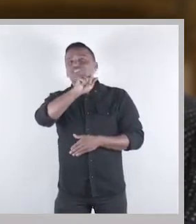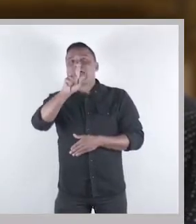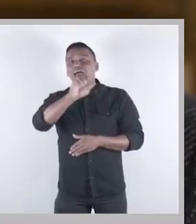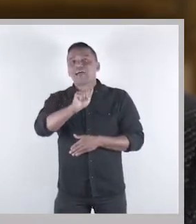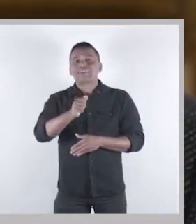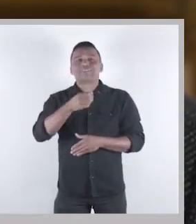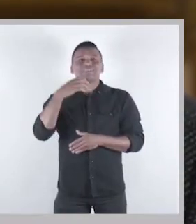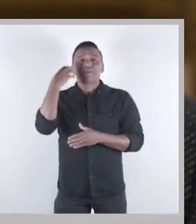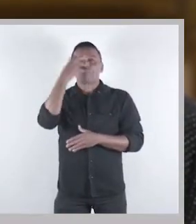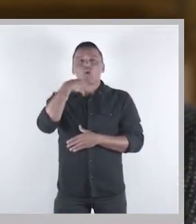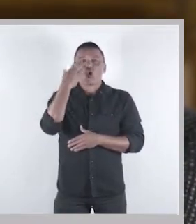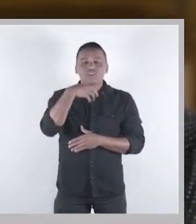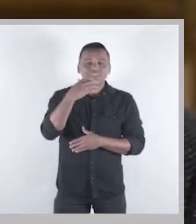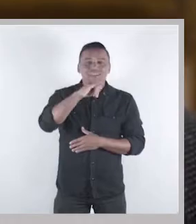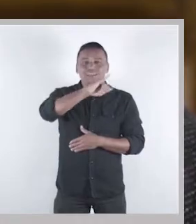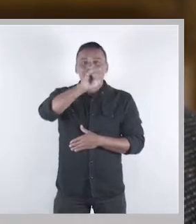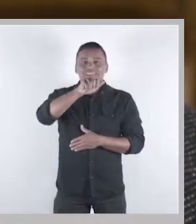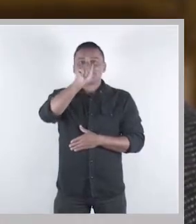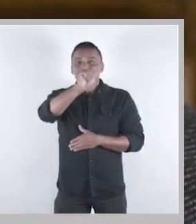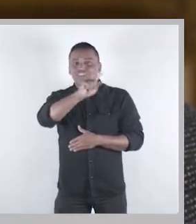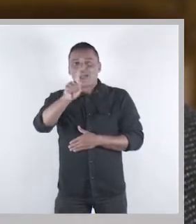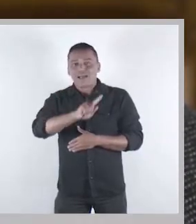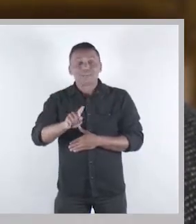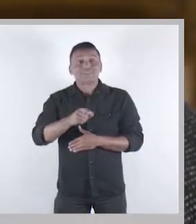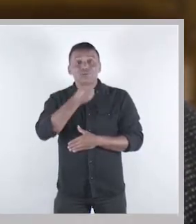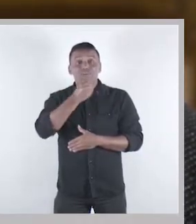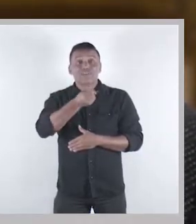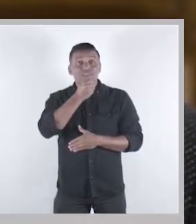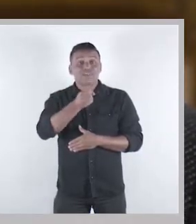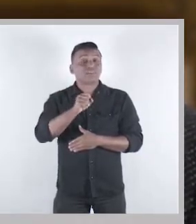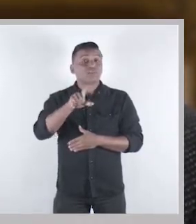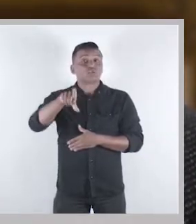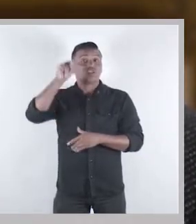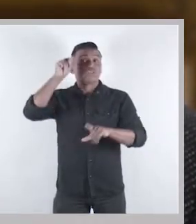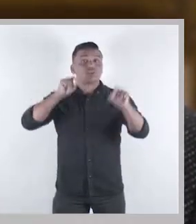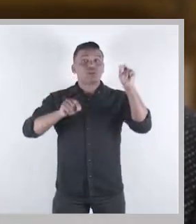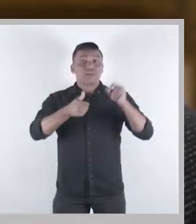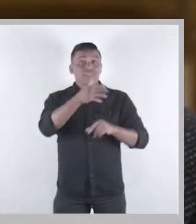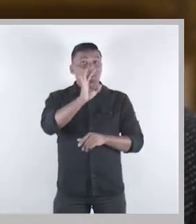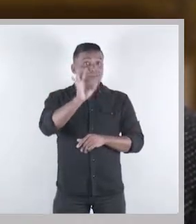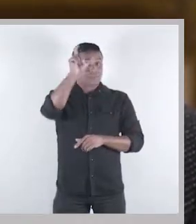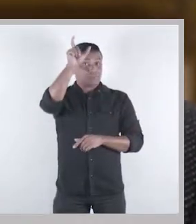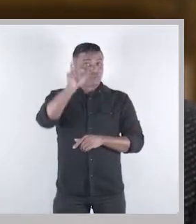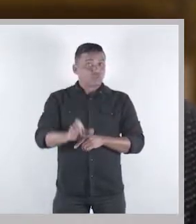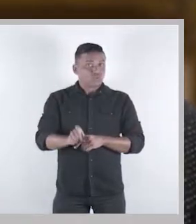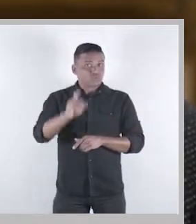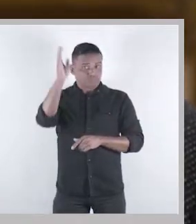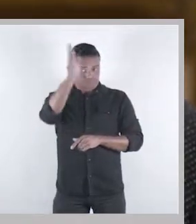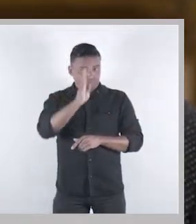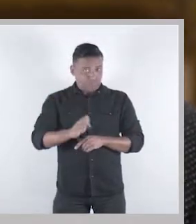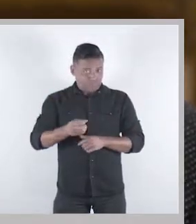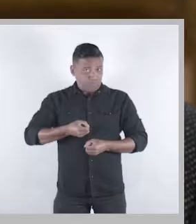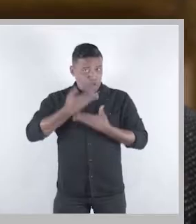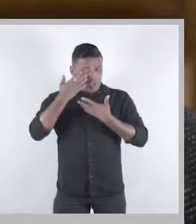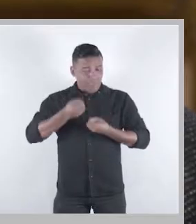selecionei dez poetas brasileiros e dentre eles dois